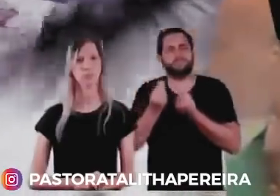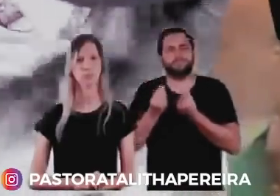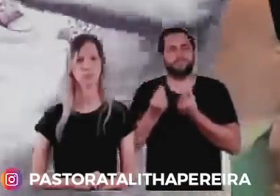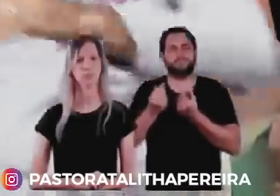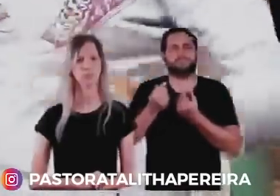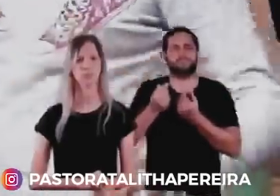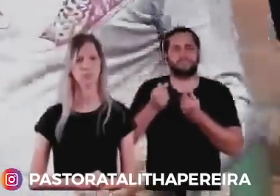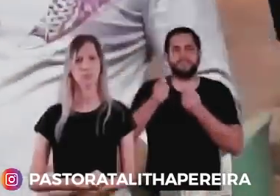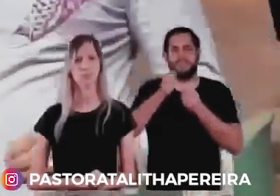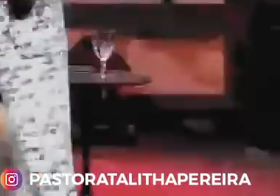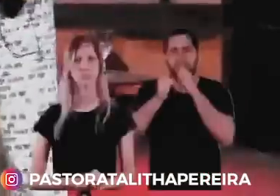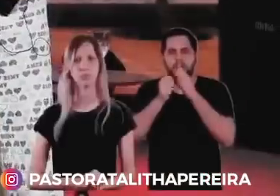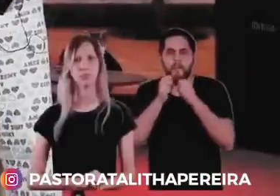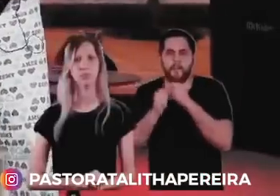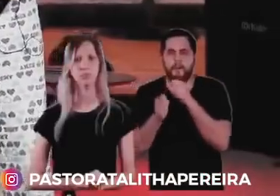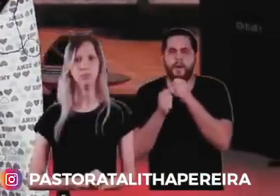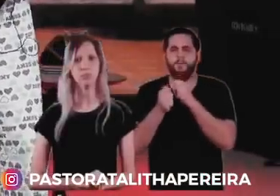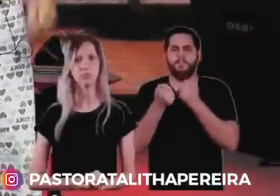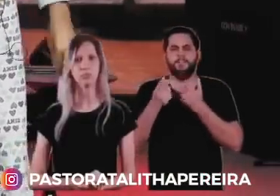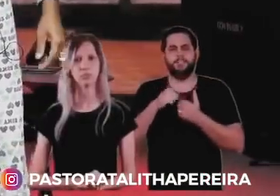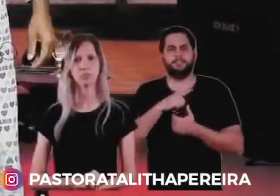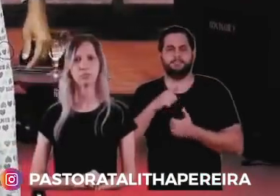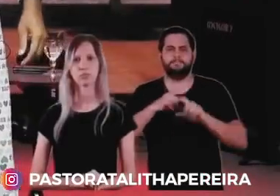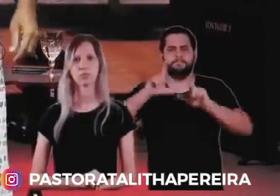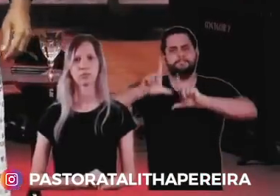nos programas de noticiário na TV.